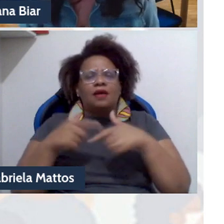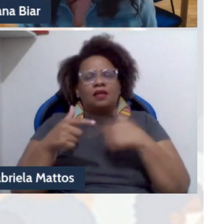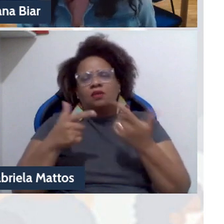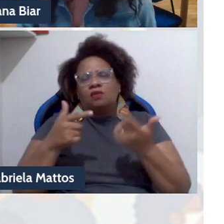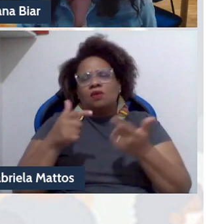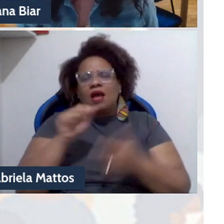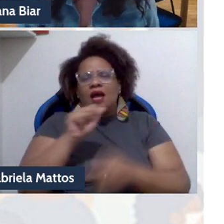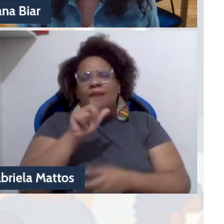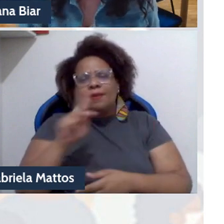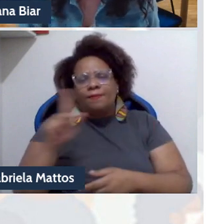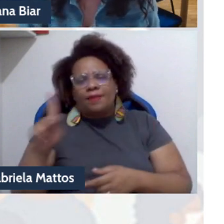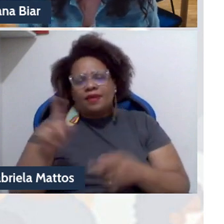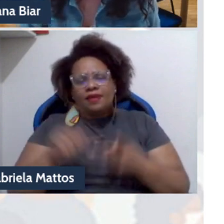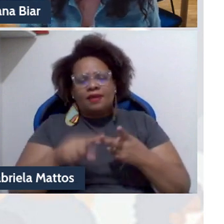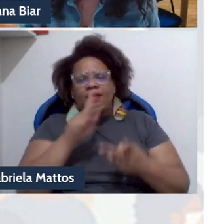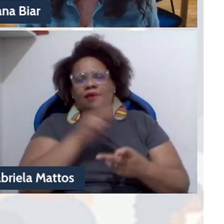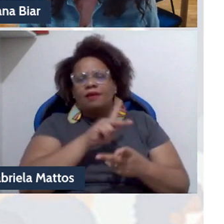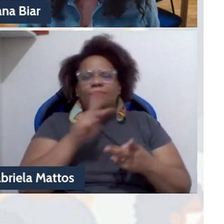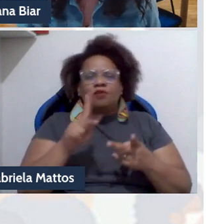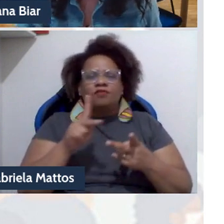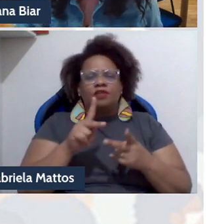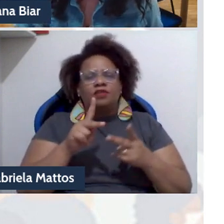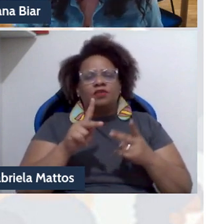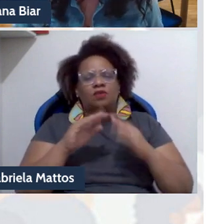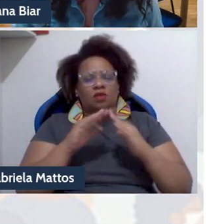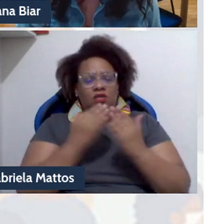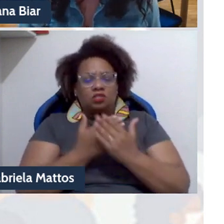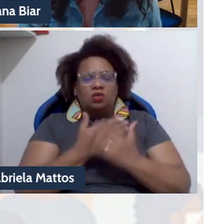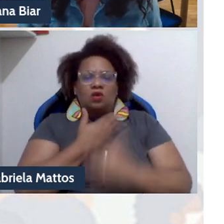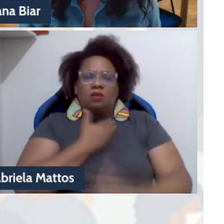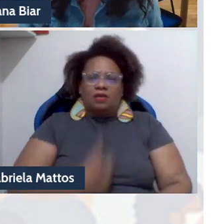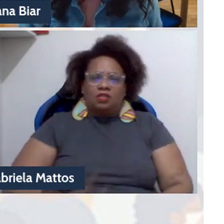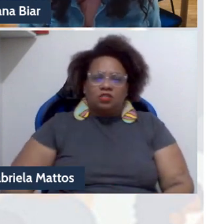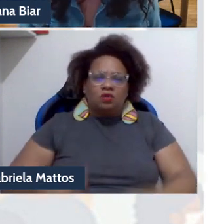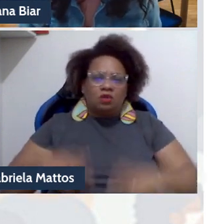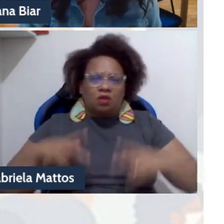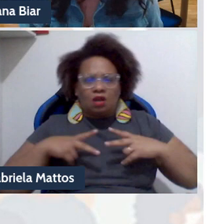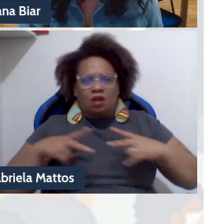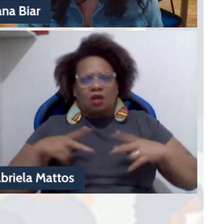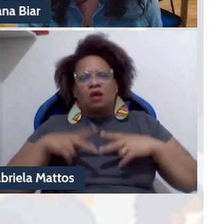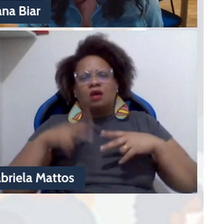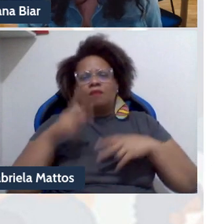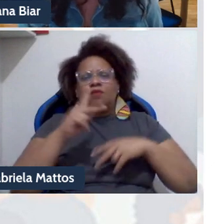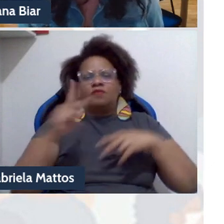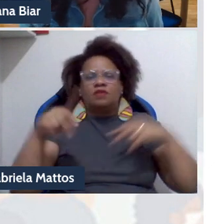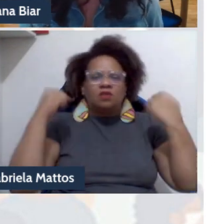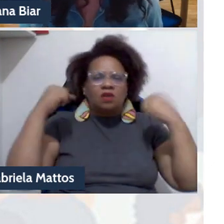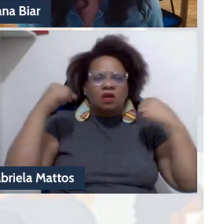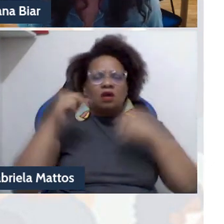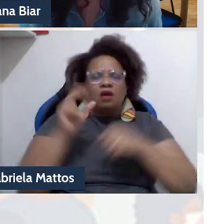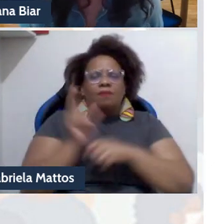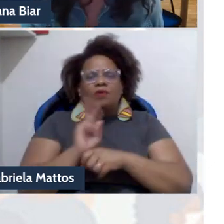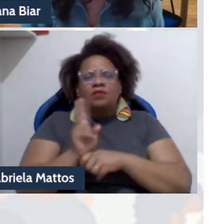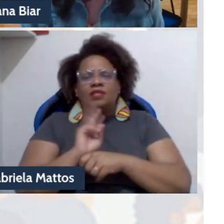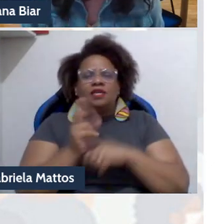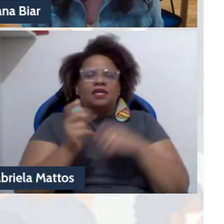ensino básico, da rede pública e particular, professoras de academia, porteiras, empregadas domésticas, médicas, todas